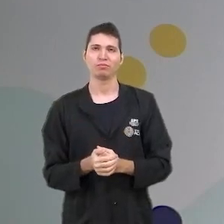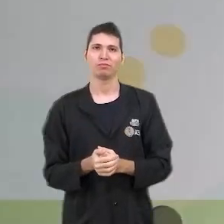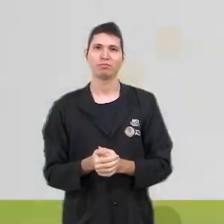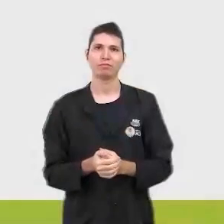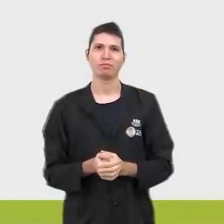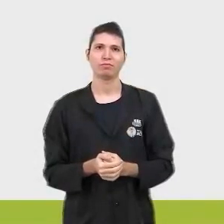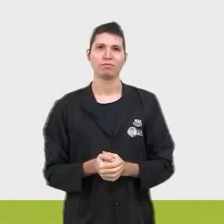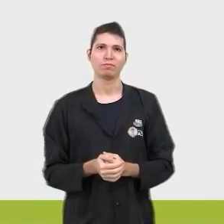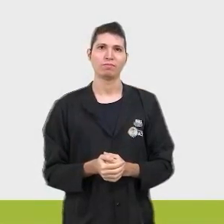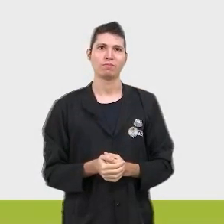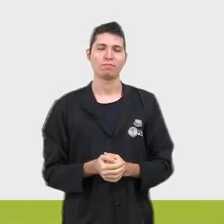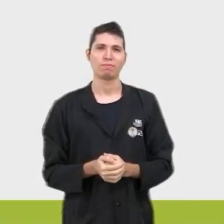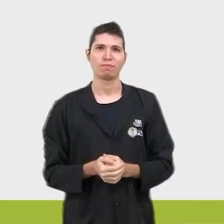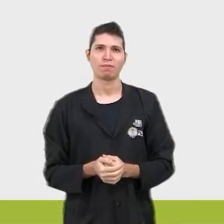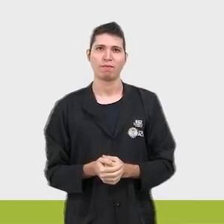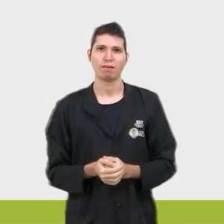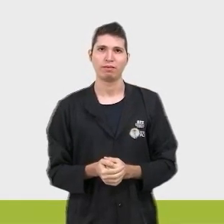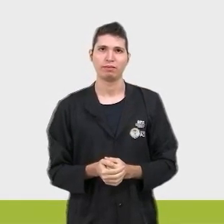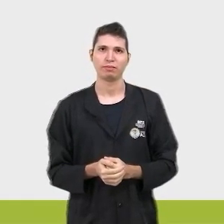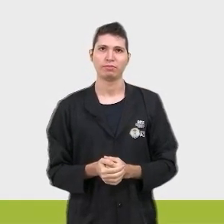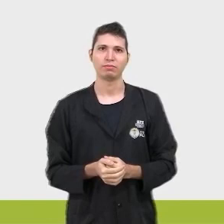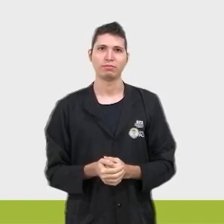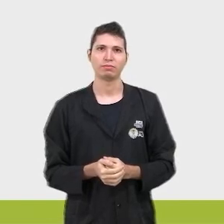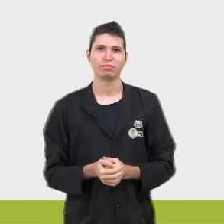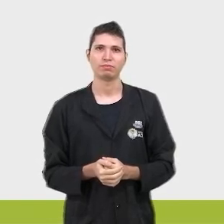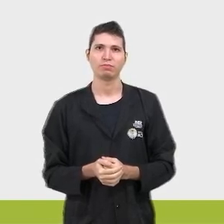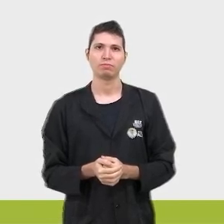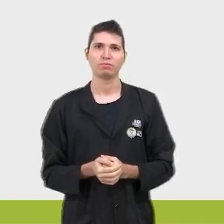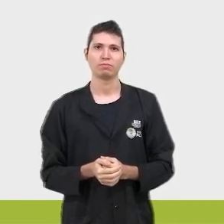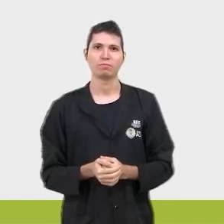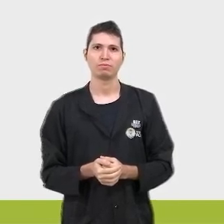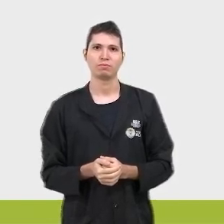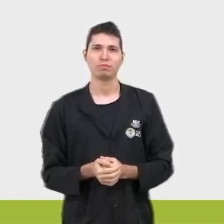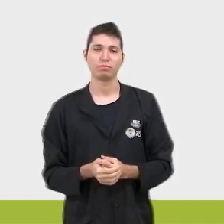Ok? Vamos adiante? Então tá.